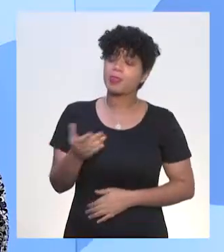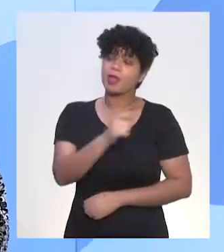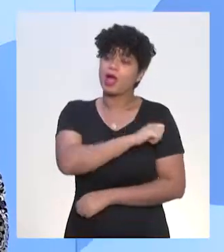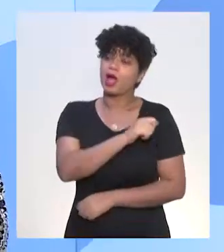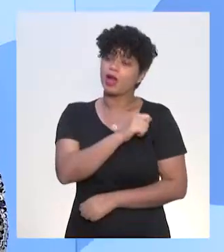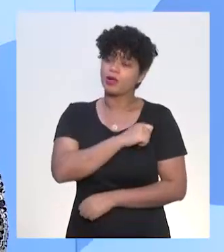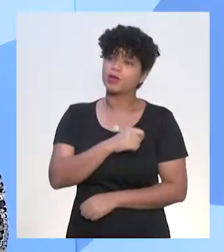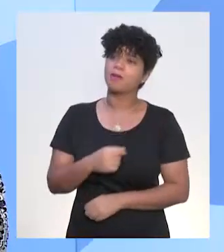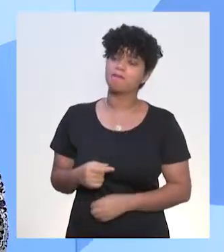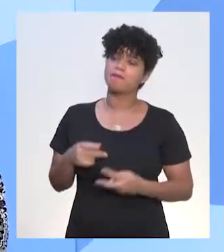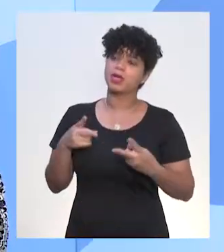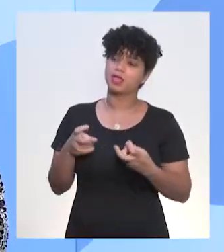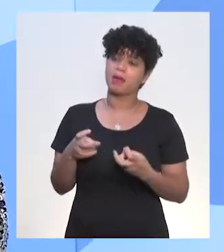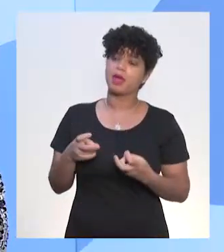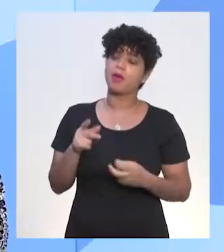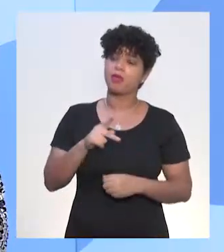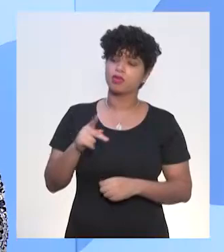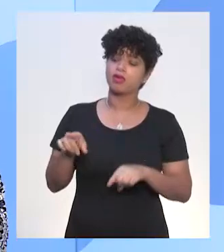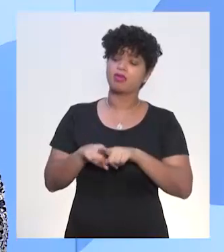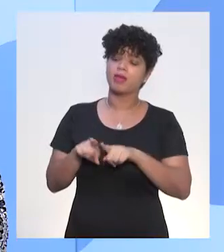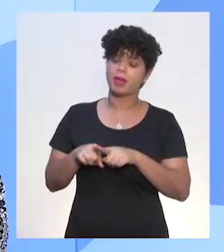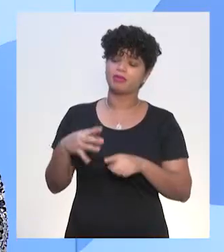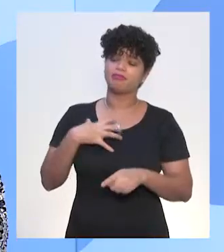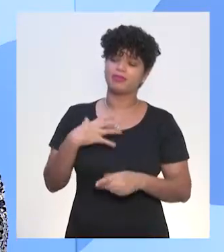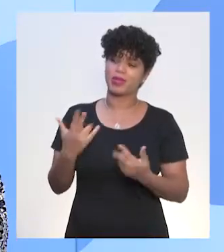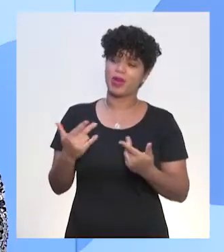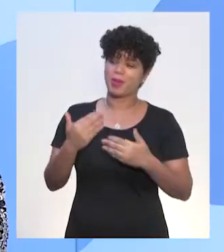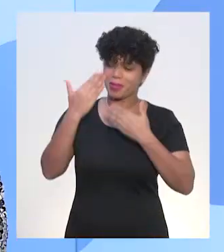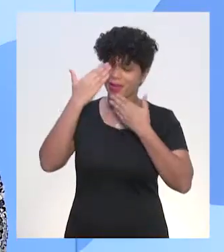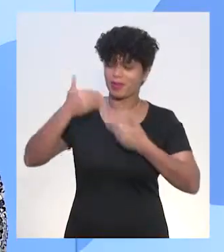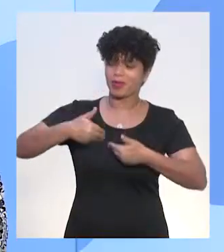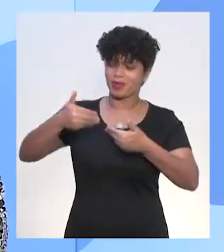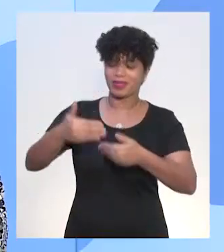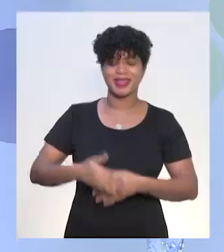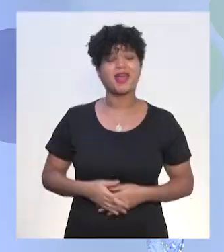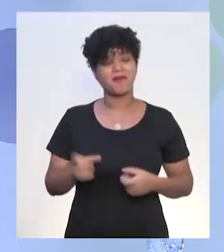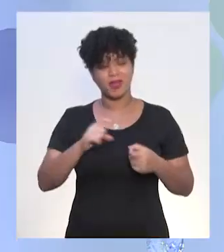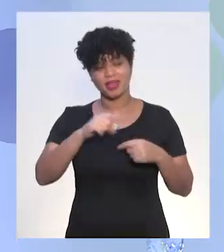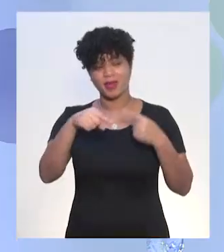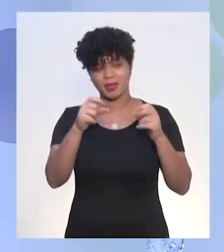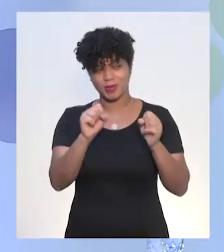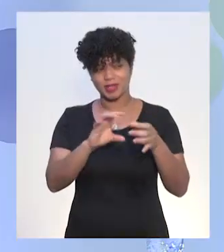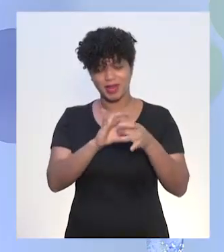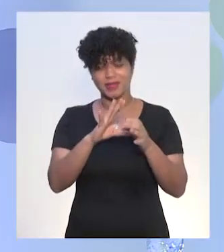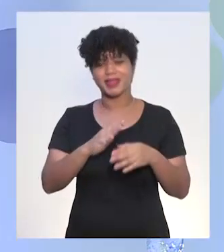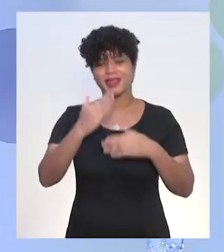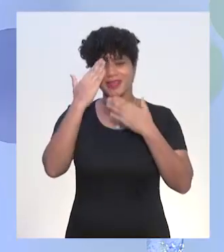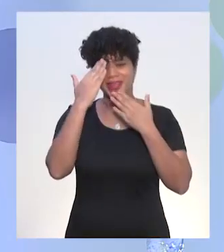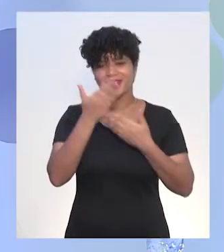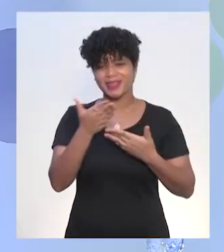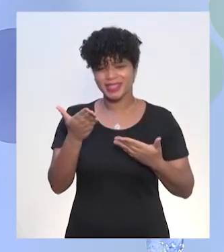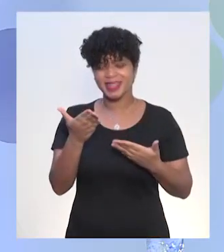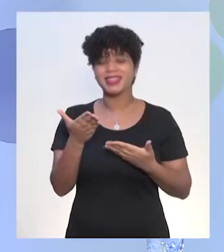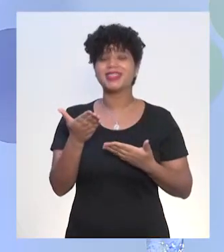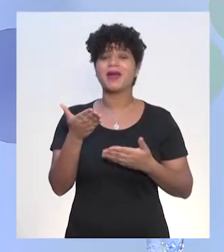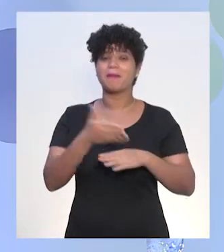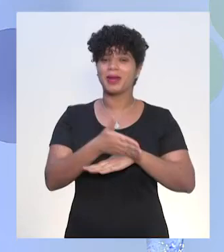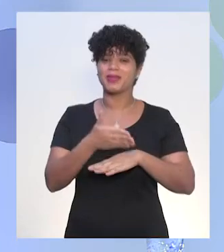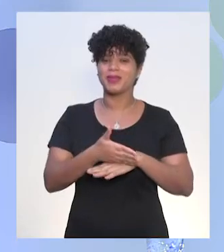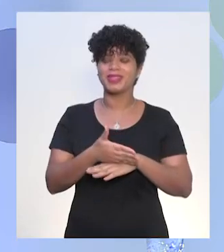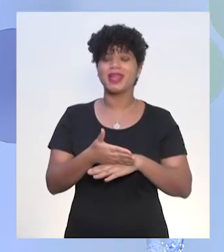todo mundo passa pelas mesmas coisas né brigada professora pelo com volte sempre pode deixar eu agradeço a participação de